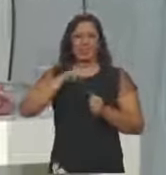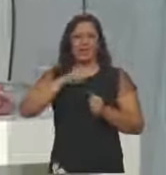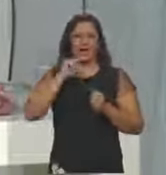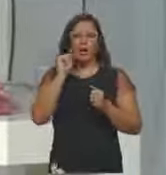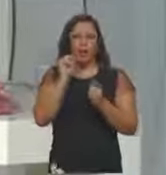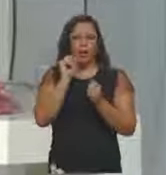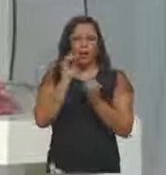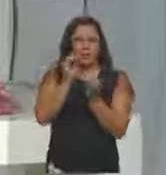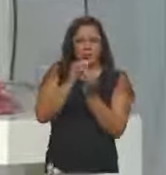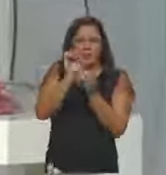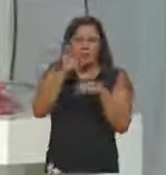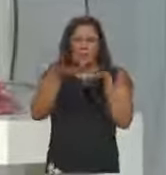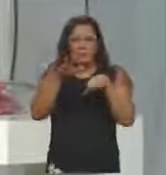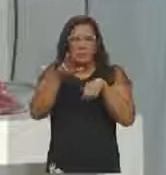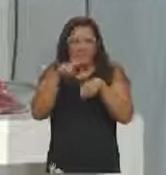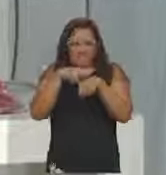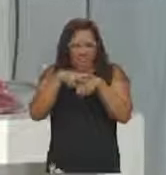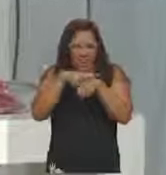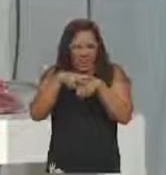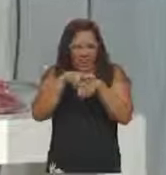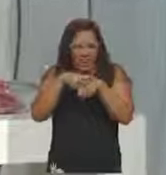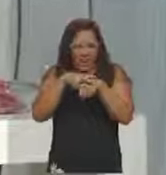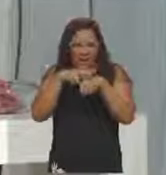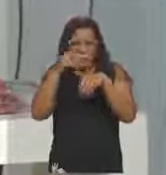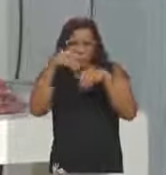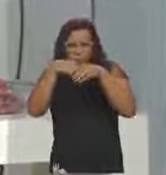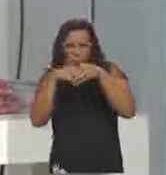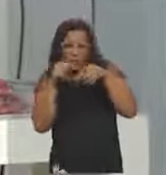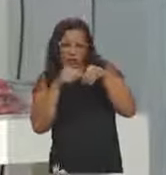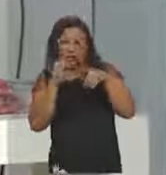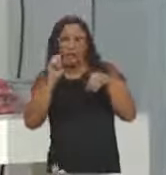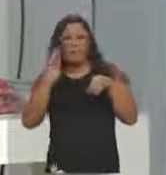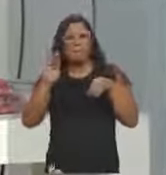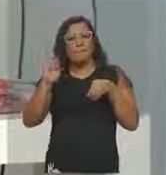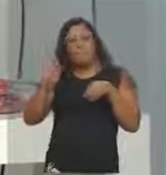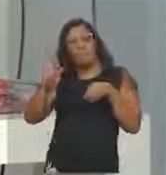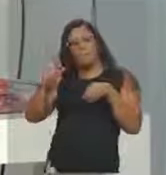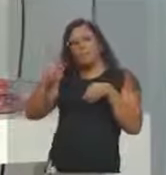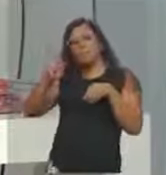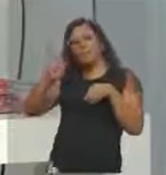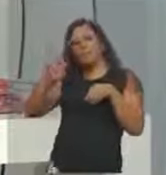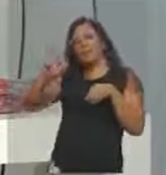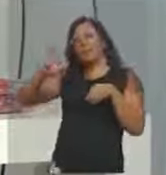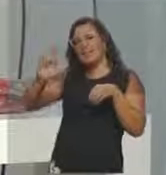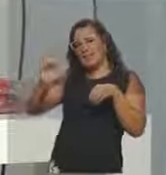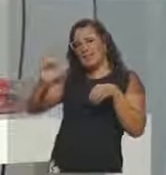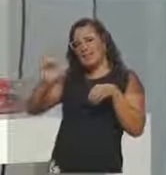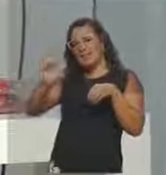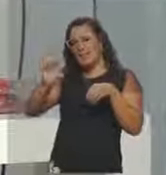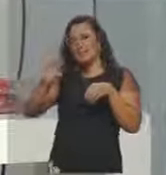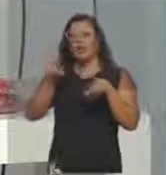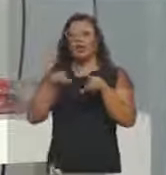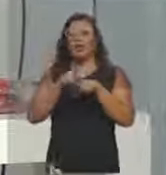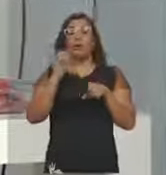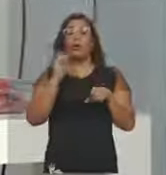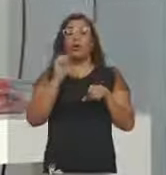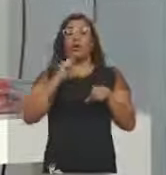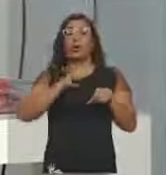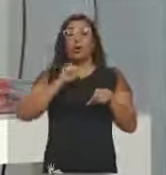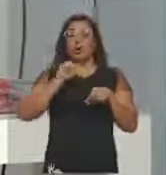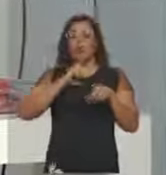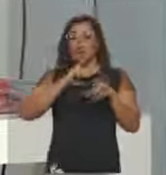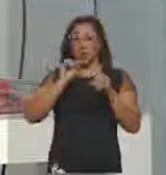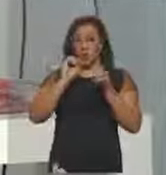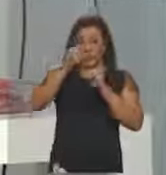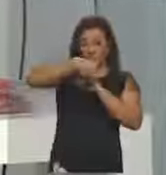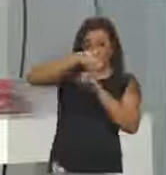bolsinha esverdeada que armazena um líquido que a gente chama de bile e ao ser lançado ele quebra as moléculas de